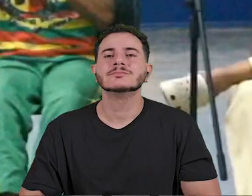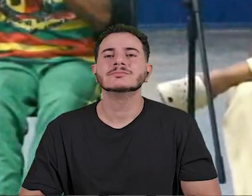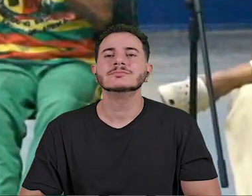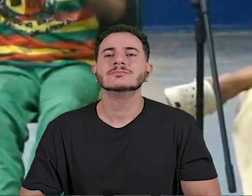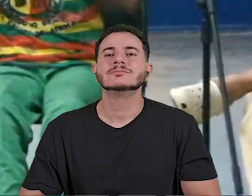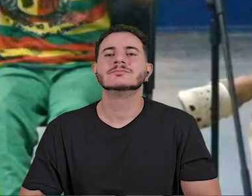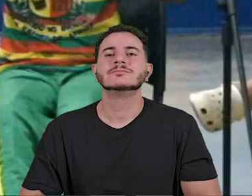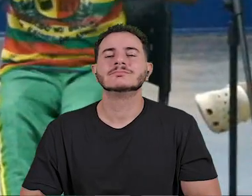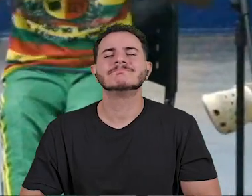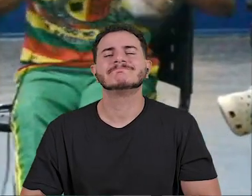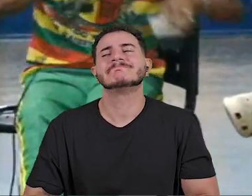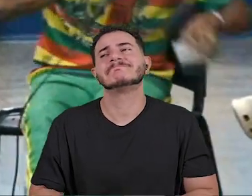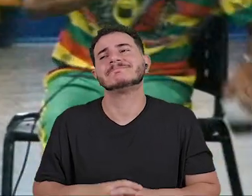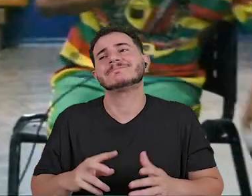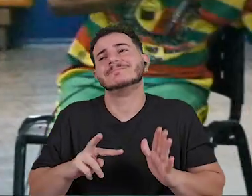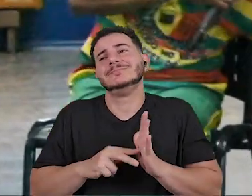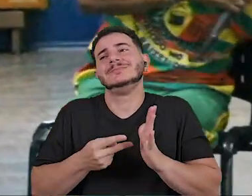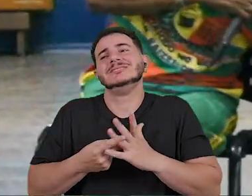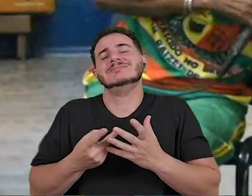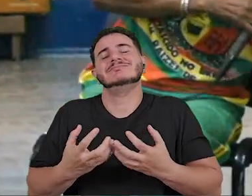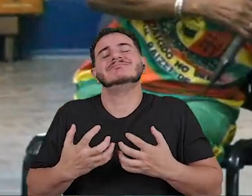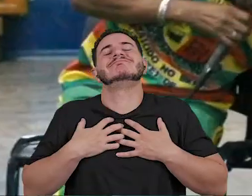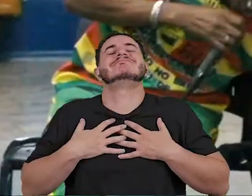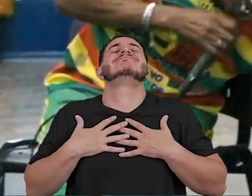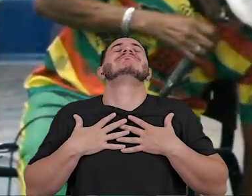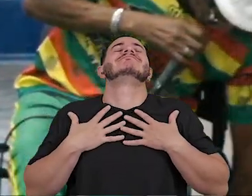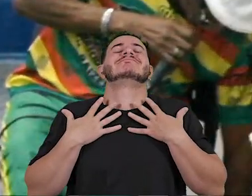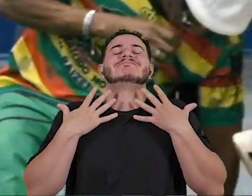Inspiração. Olha, é o seguinte.